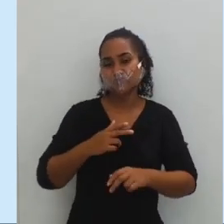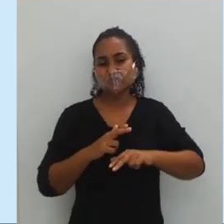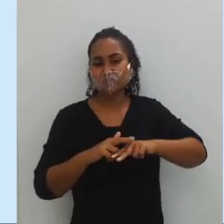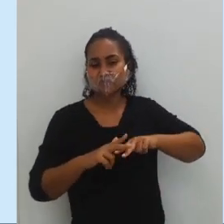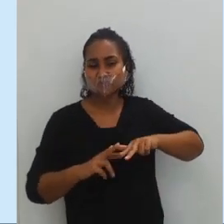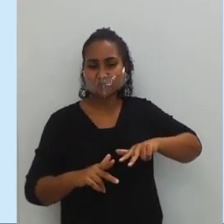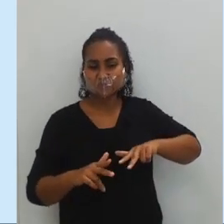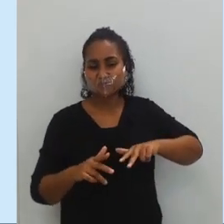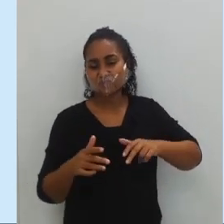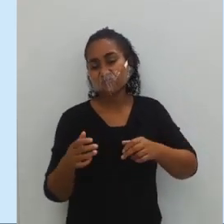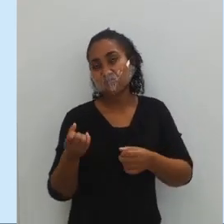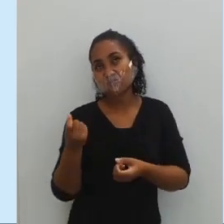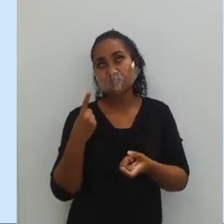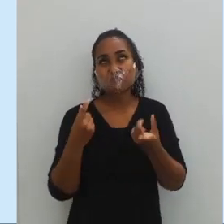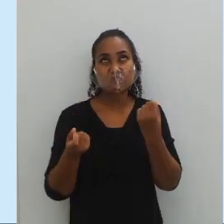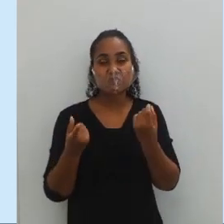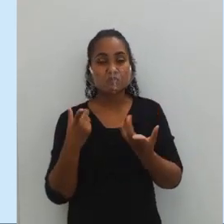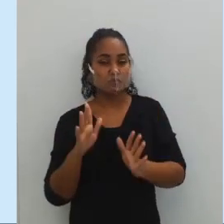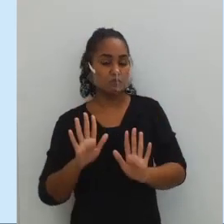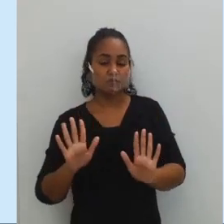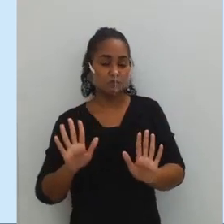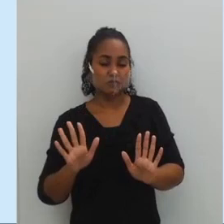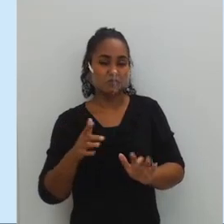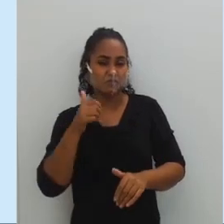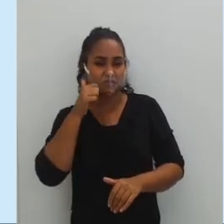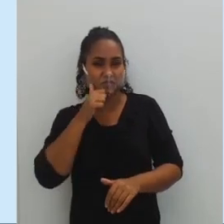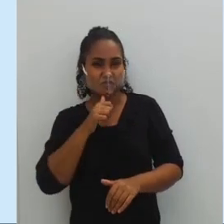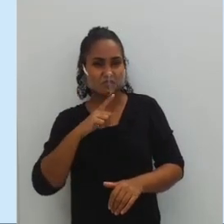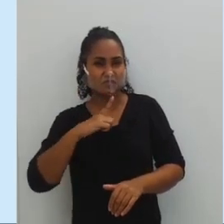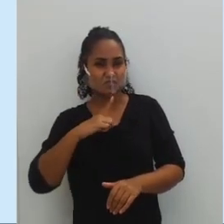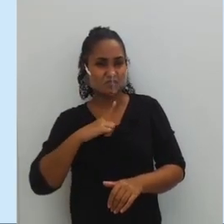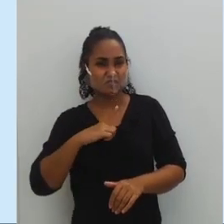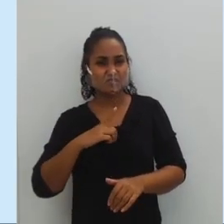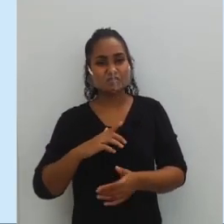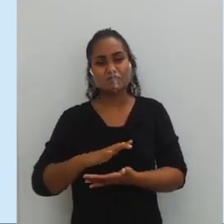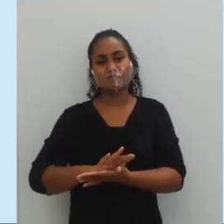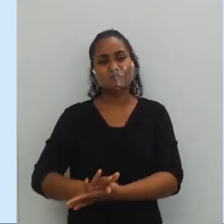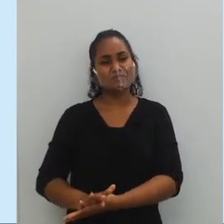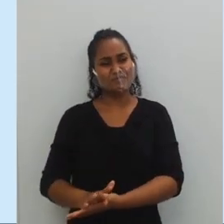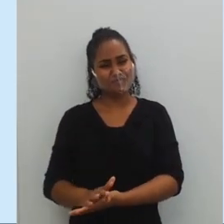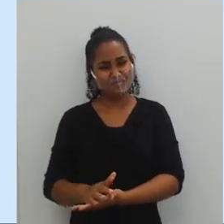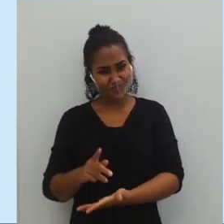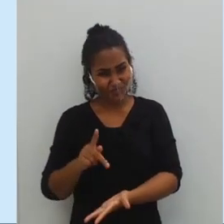de sexo frágil ou de mimimi? Né? Não, porque as mulheres dizem que existe, mas